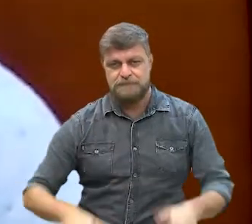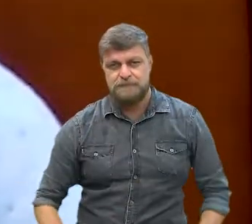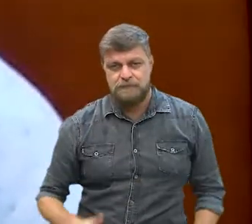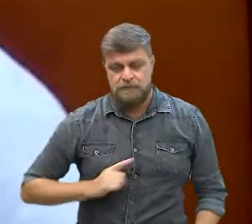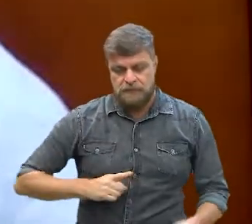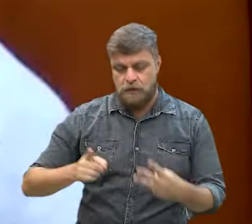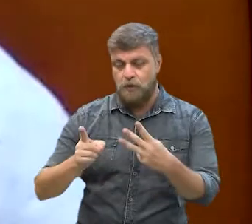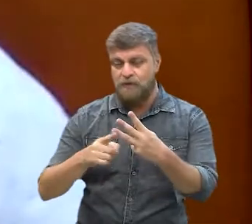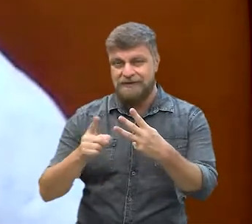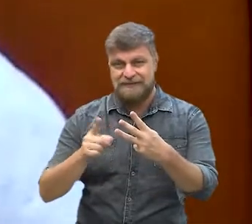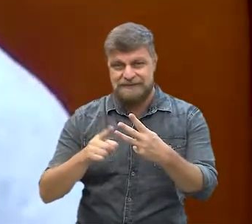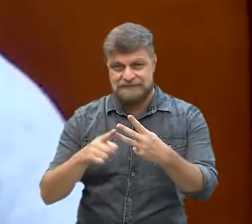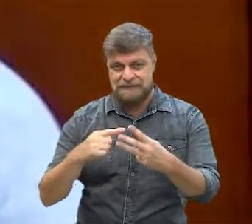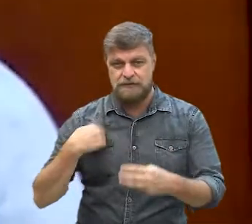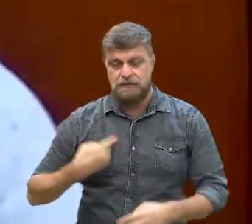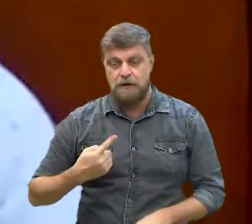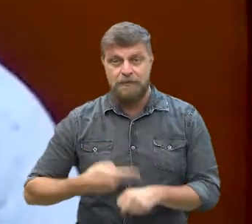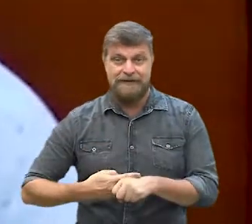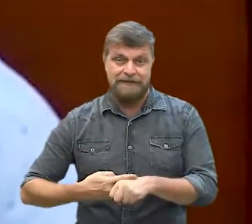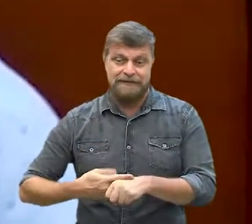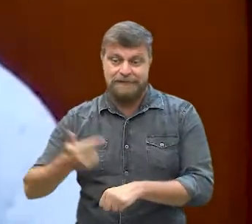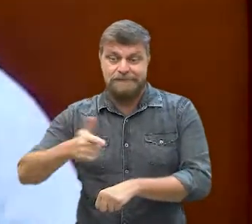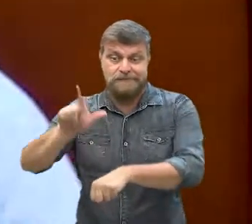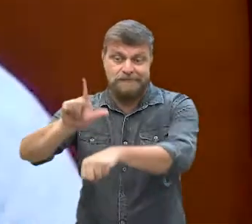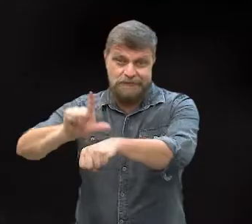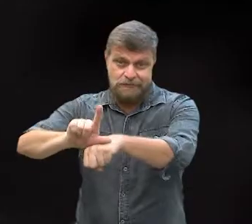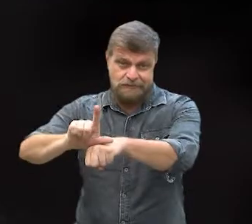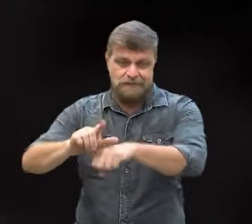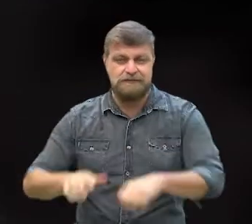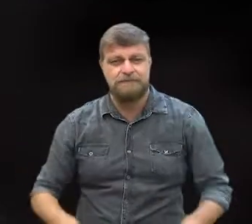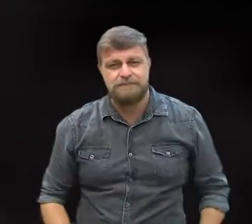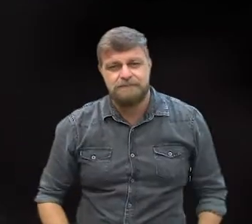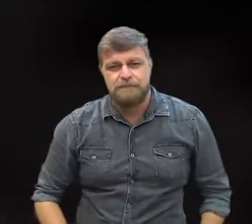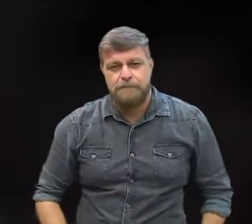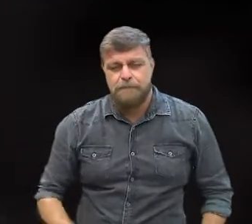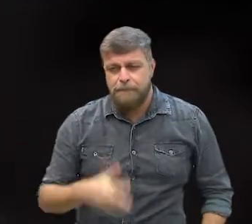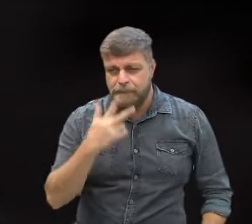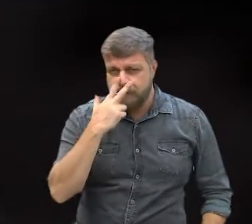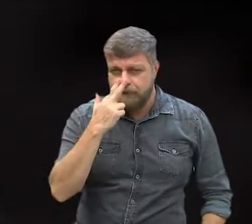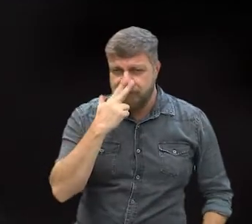aí o terceiro surgiu a partir da segunda unidade. Tá, parece que